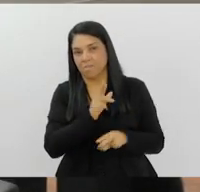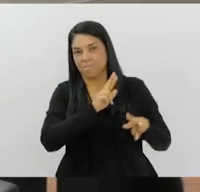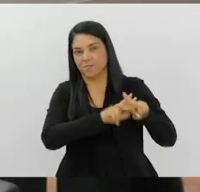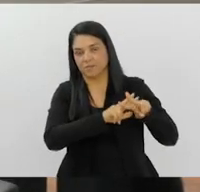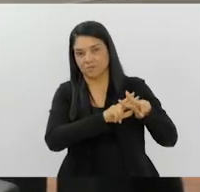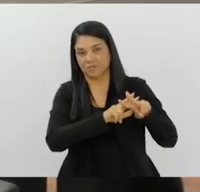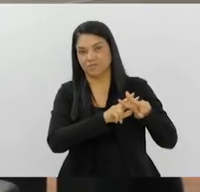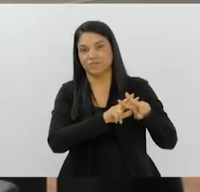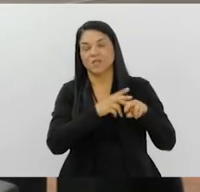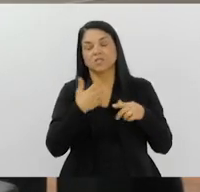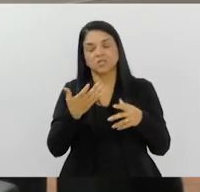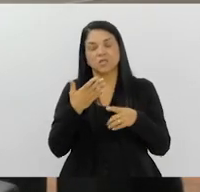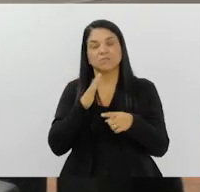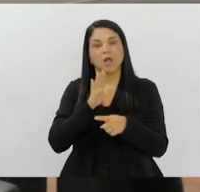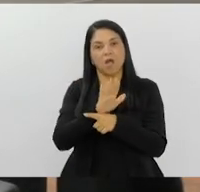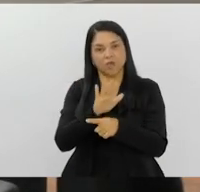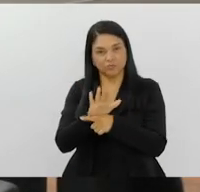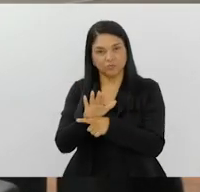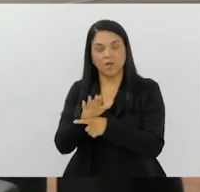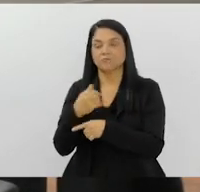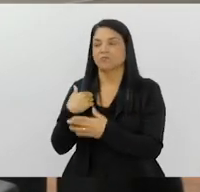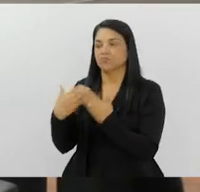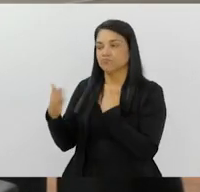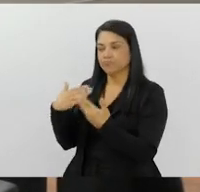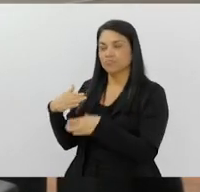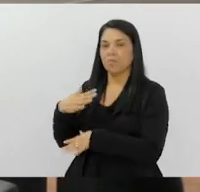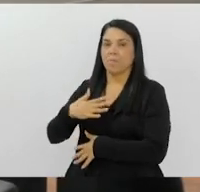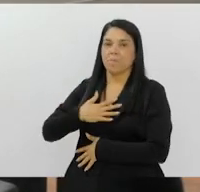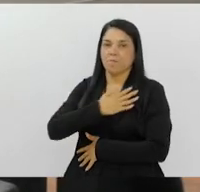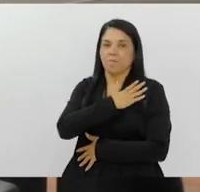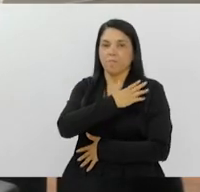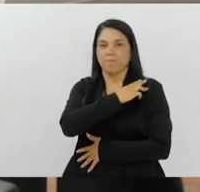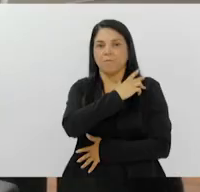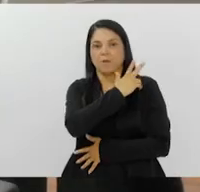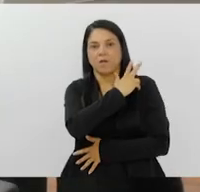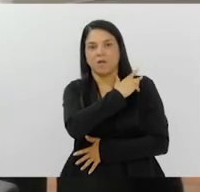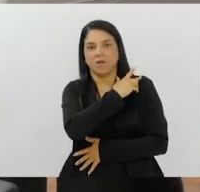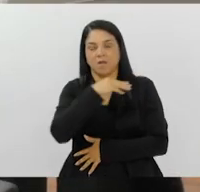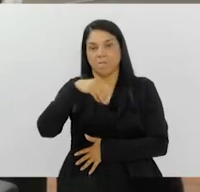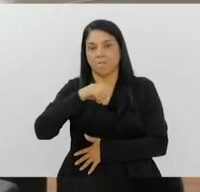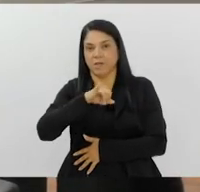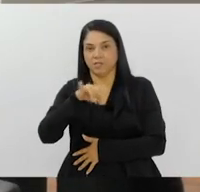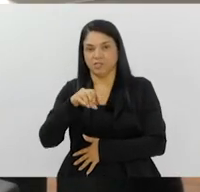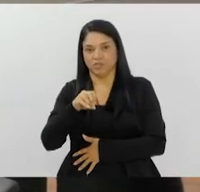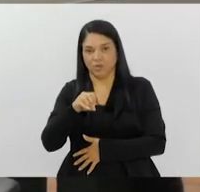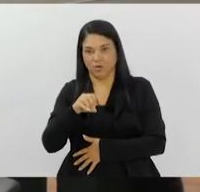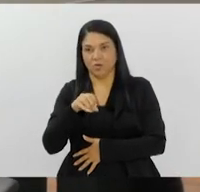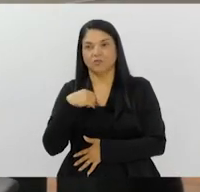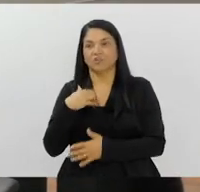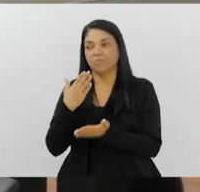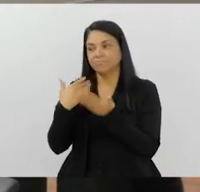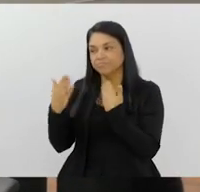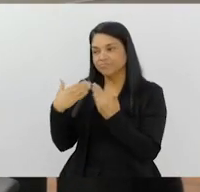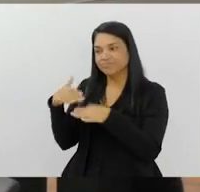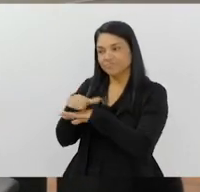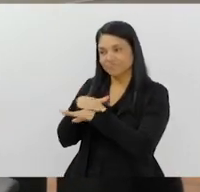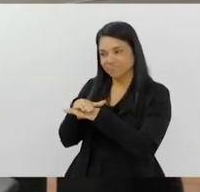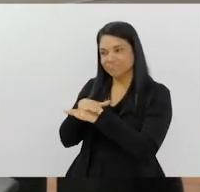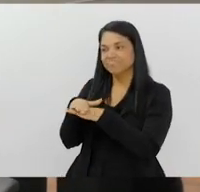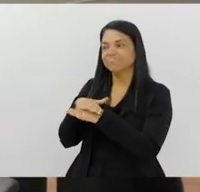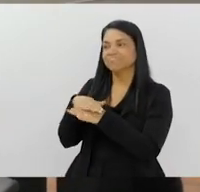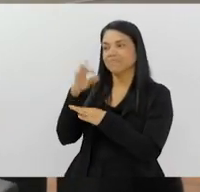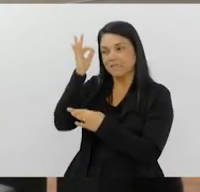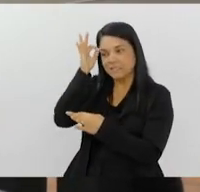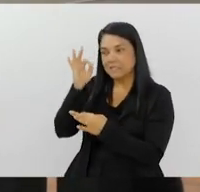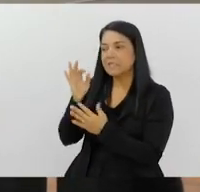queremos aqui contribuir conversarmos com o major né Já estamos nos entendendo ainda bem o nosso entendimento é sempre muito